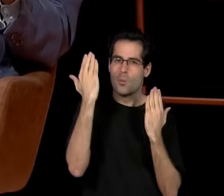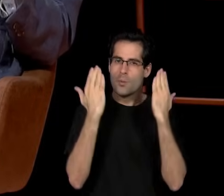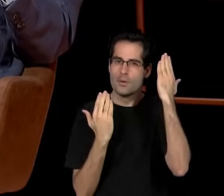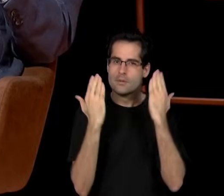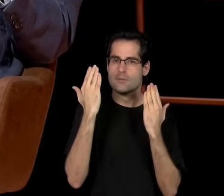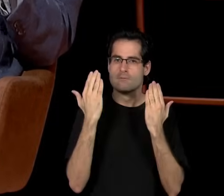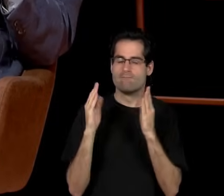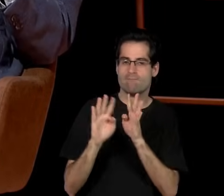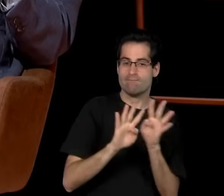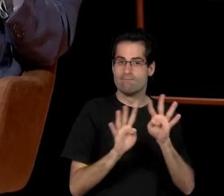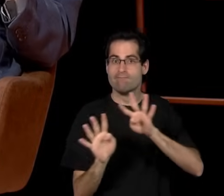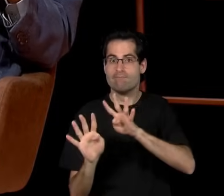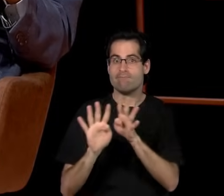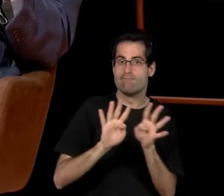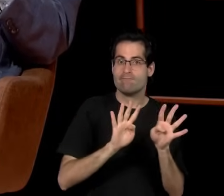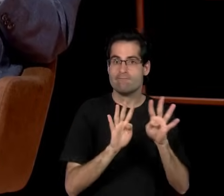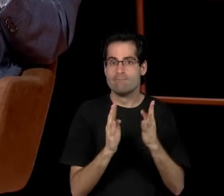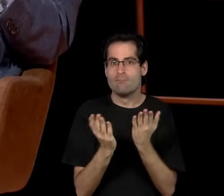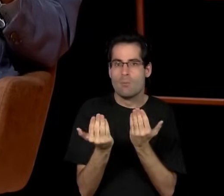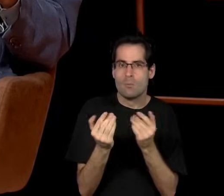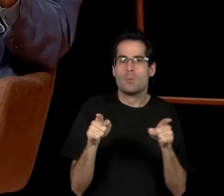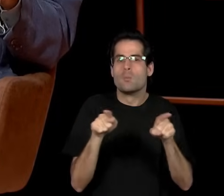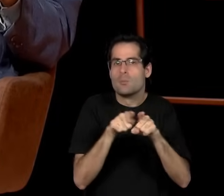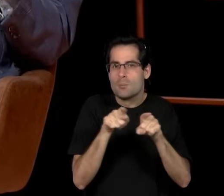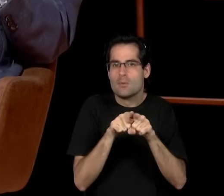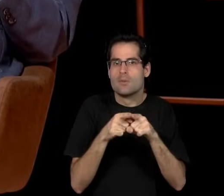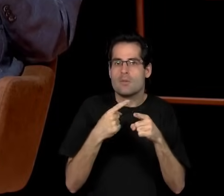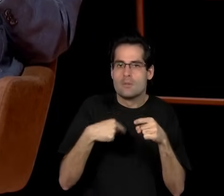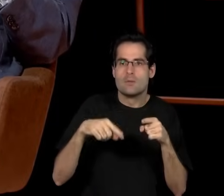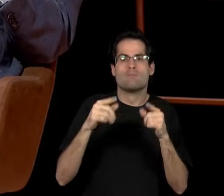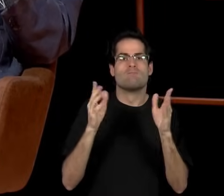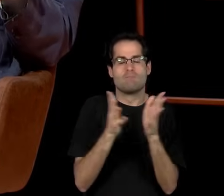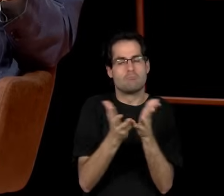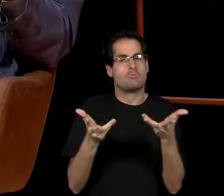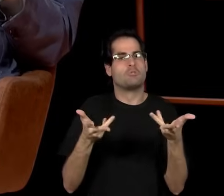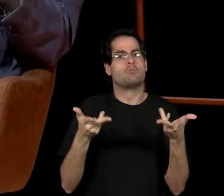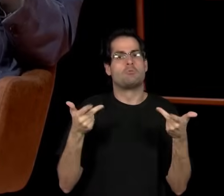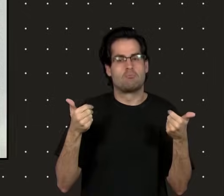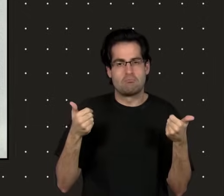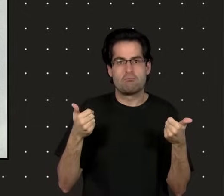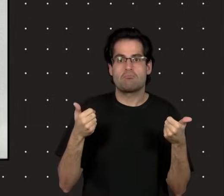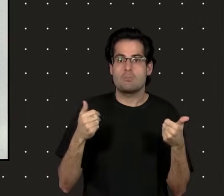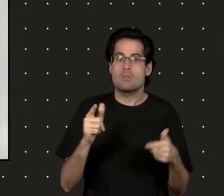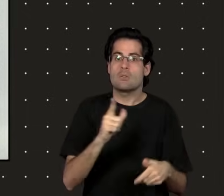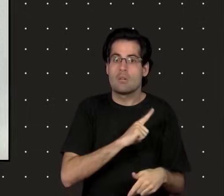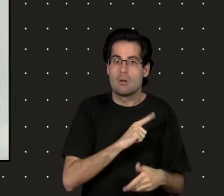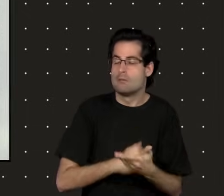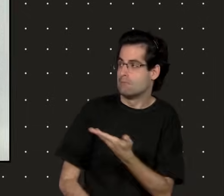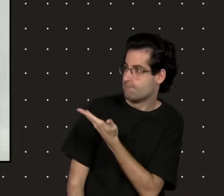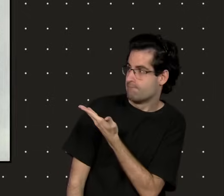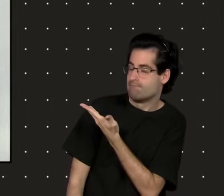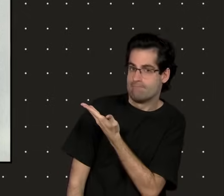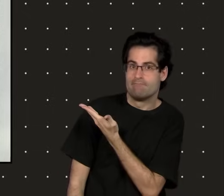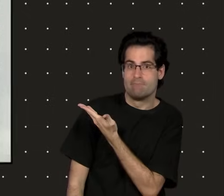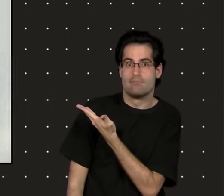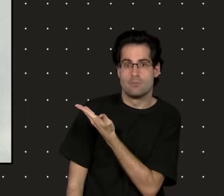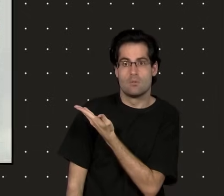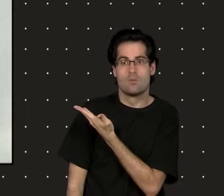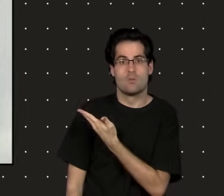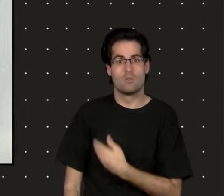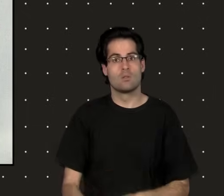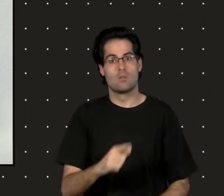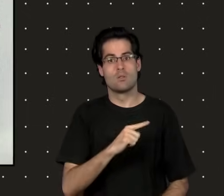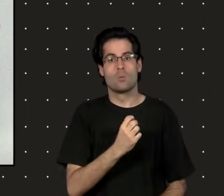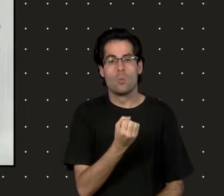também. E vamos reviver Ray Conniff, vai ser maravilhoso. Vamos fazer Sarah Brightman, né? E tem mais alguns nomes que nós